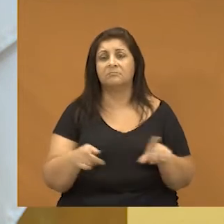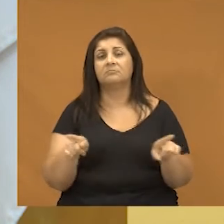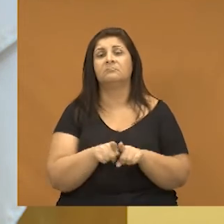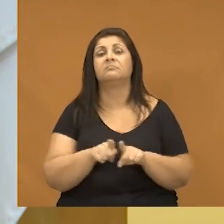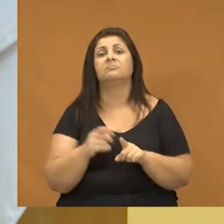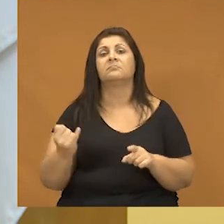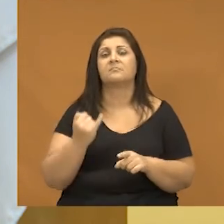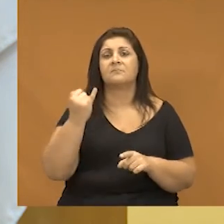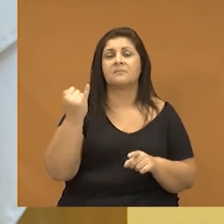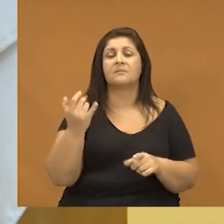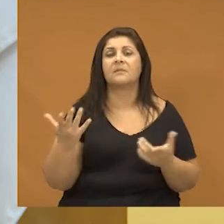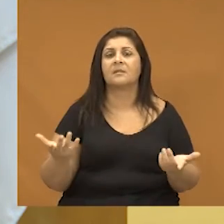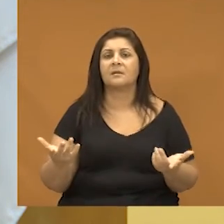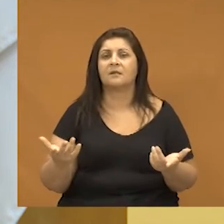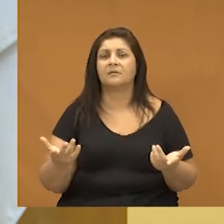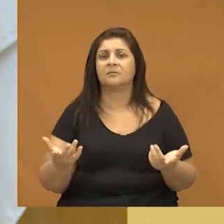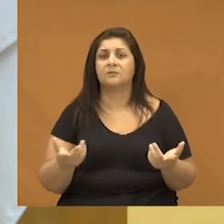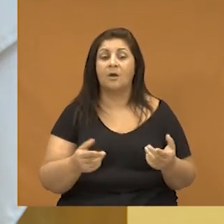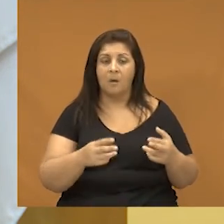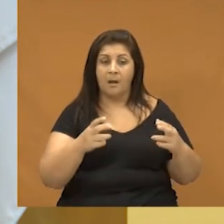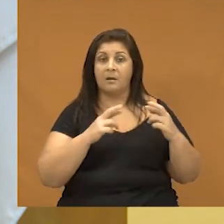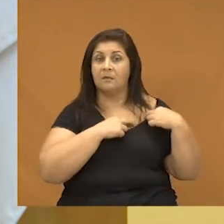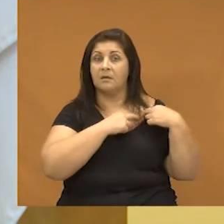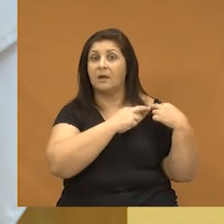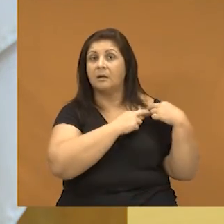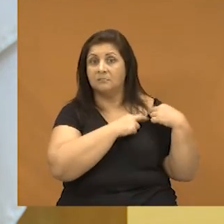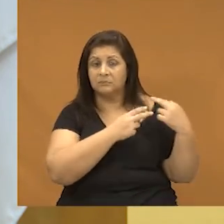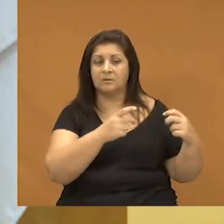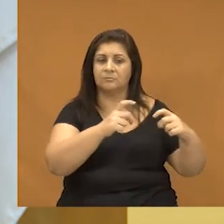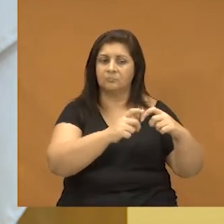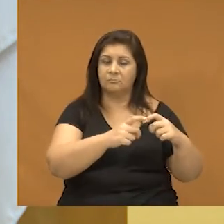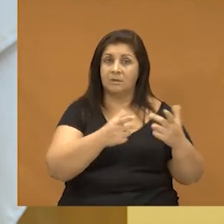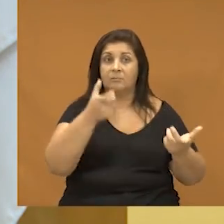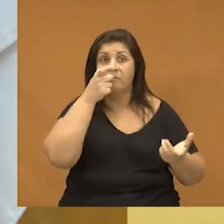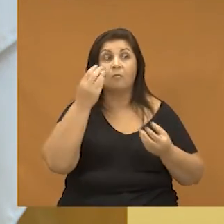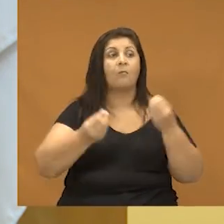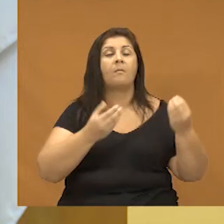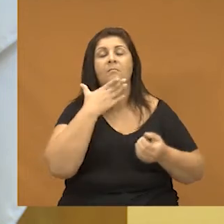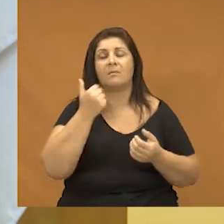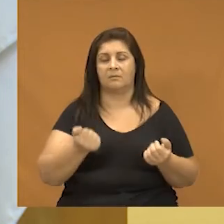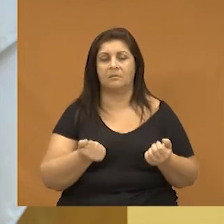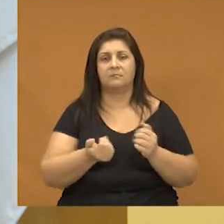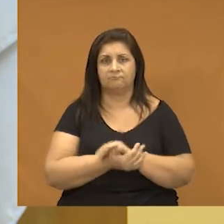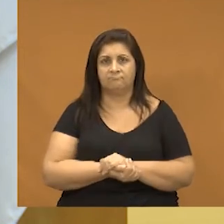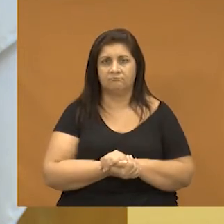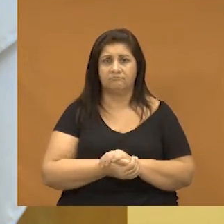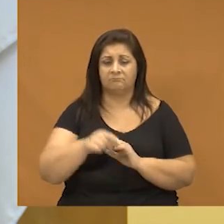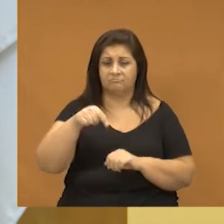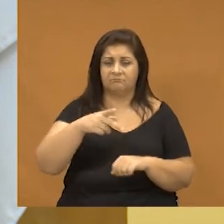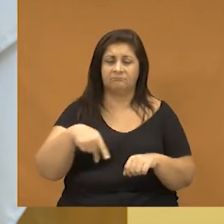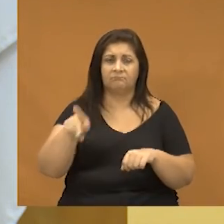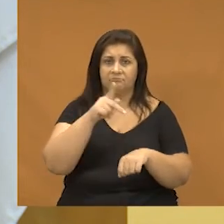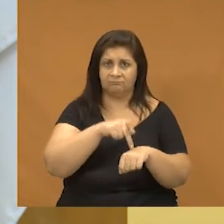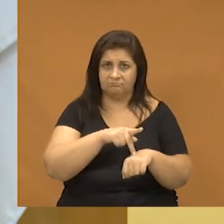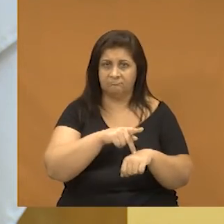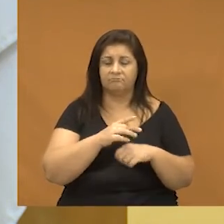né, de você dar essa prerrogativa para que o médico encaminhe, dependendo da lesão. Mas esse é o nosso país, esse é o nosso